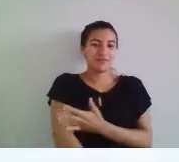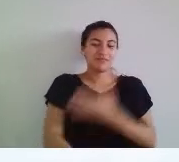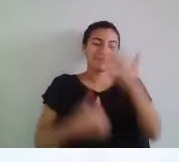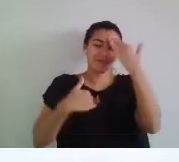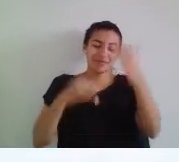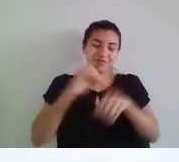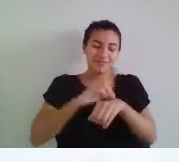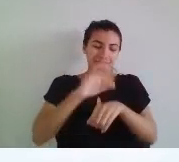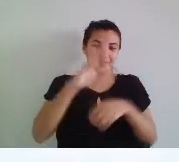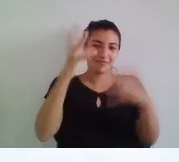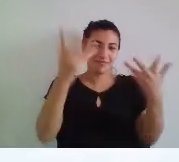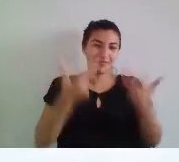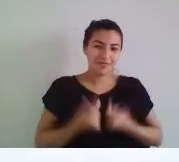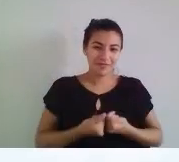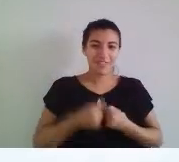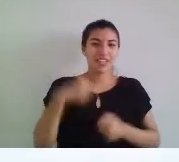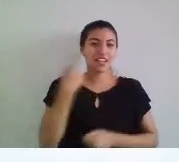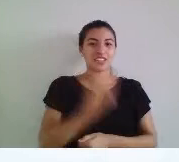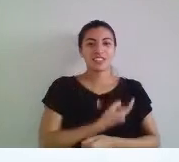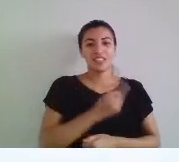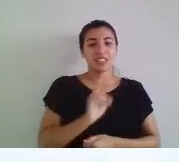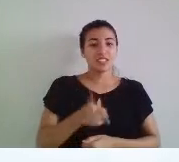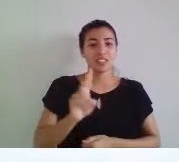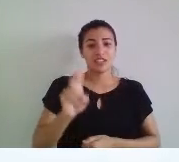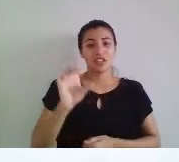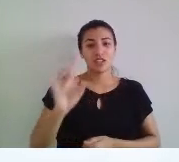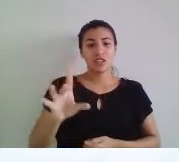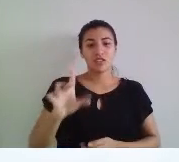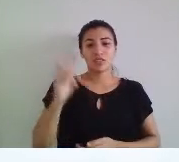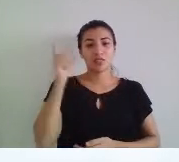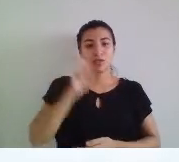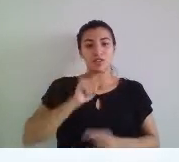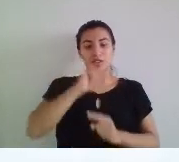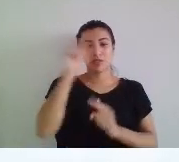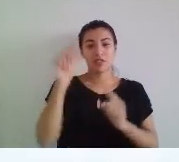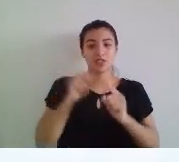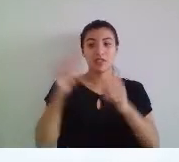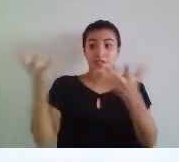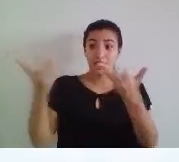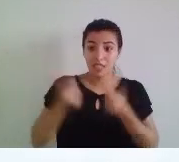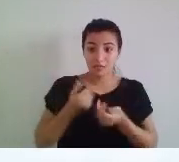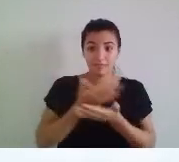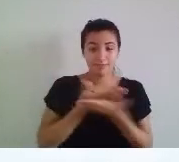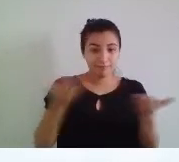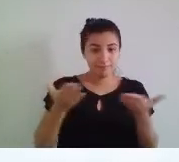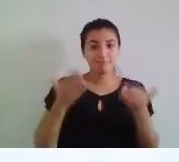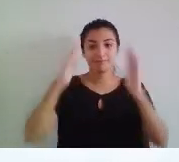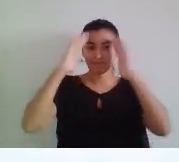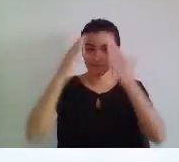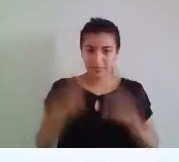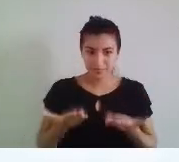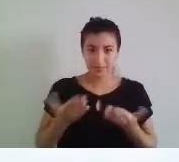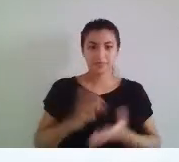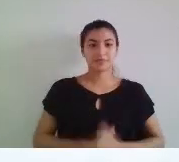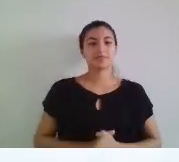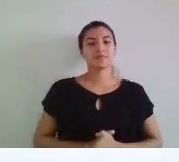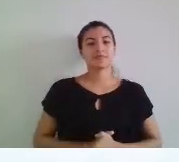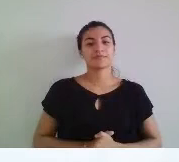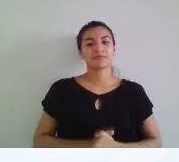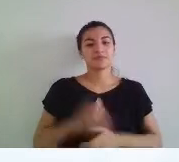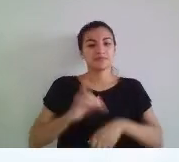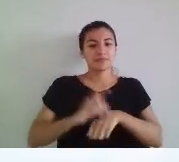é muito generosa. Imagina, a gente está aqui só cumprindo a nossa função, sabe? Receber vocês aqui, que é uma honra para nós.